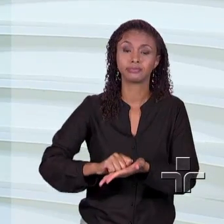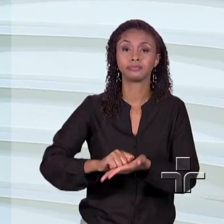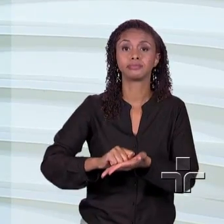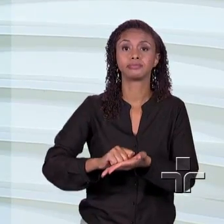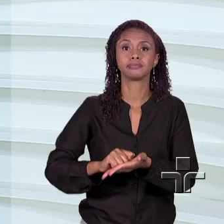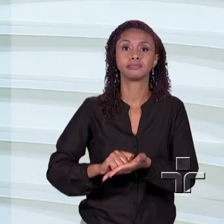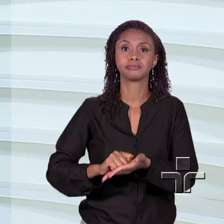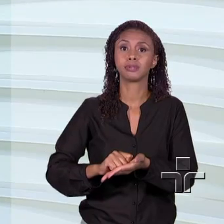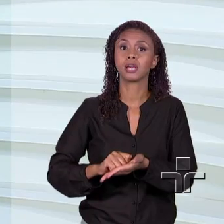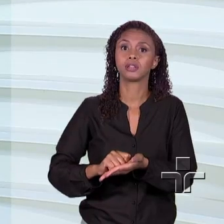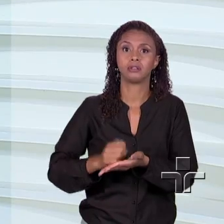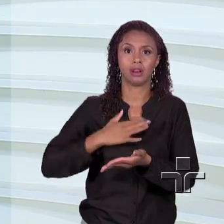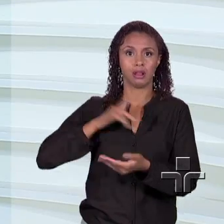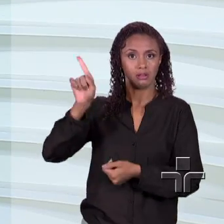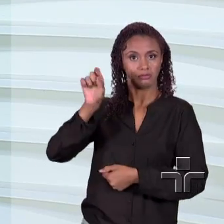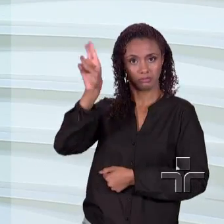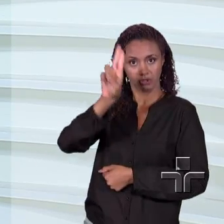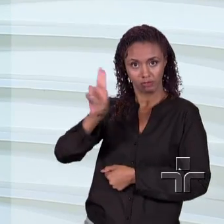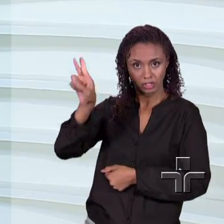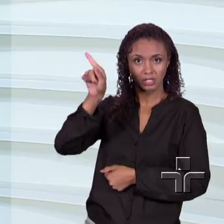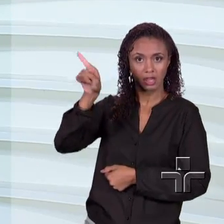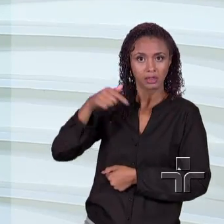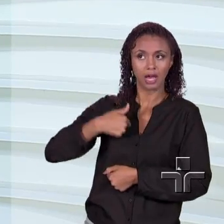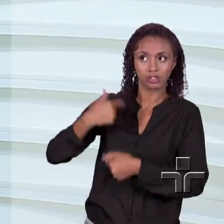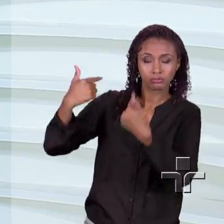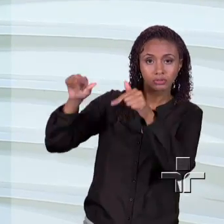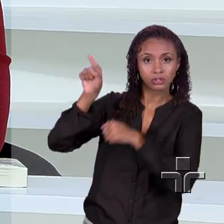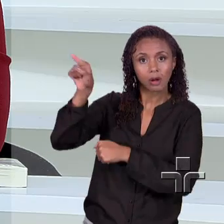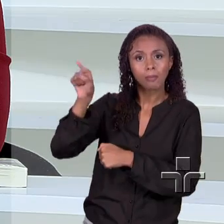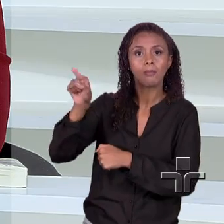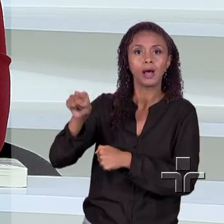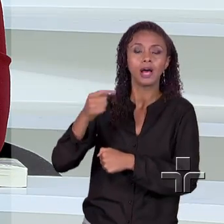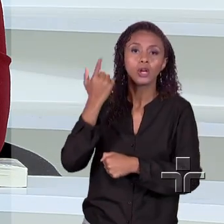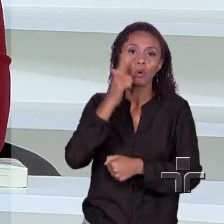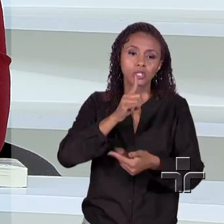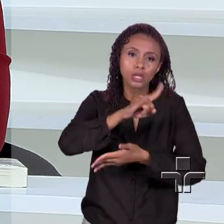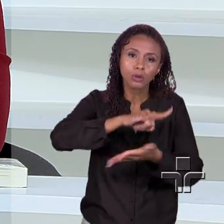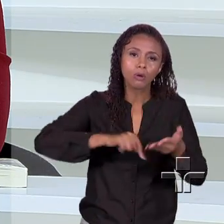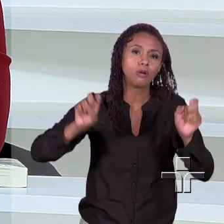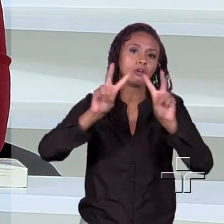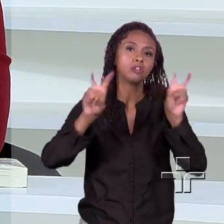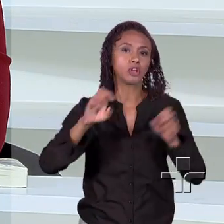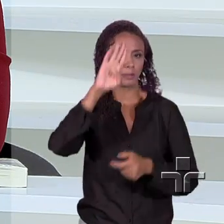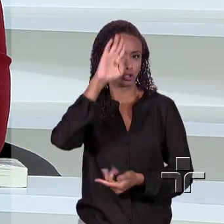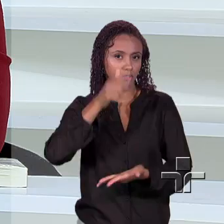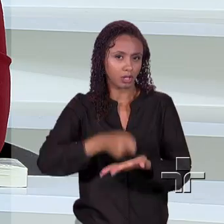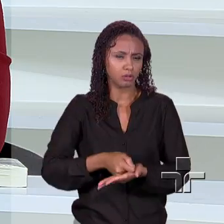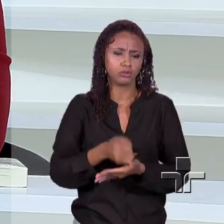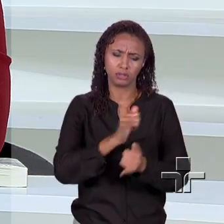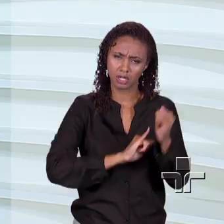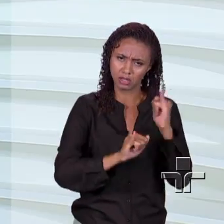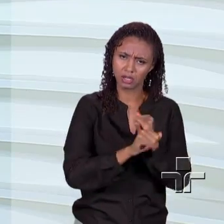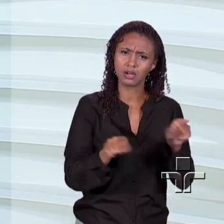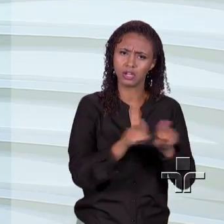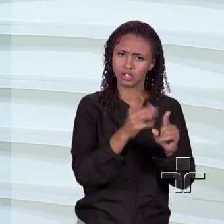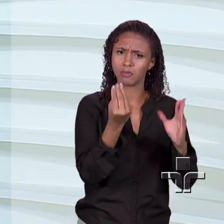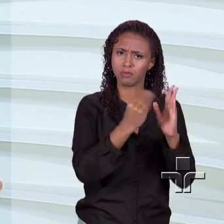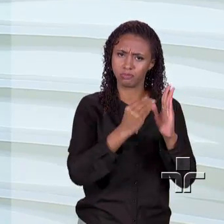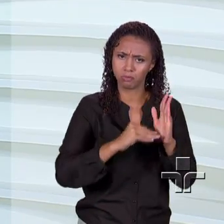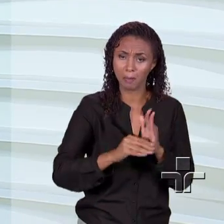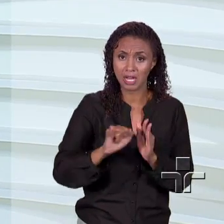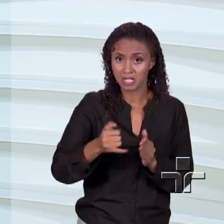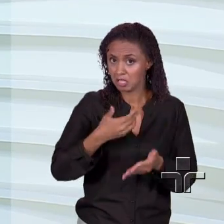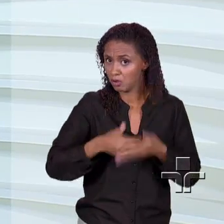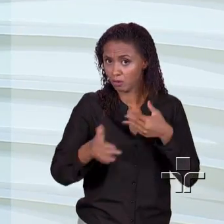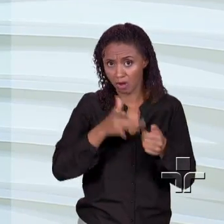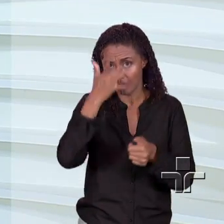que eu faço na minha universidade de disponibilizar arquivos da ditadura militar no internet para qualquer pesquisador brasileiro que queira